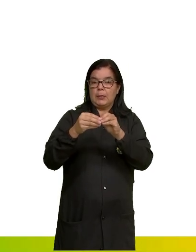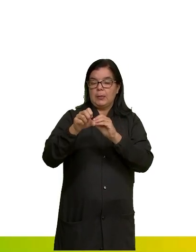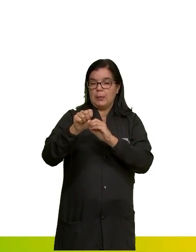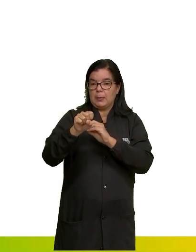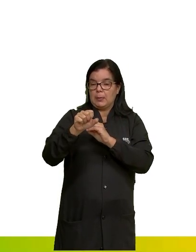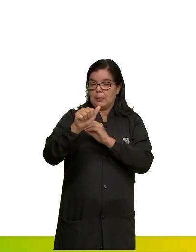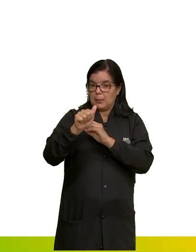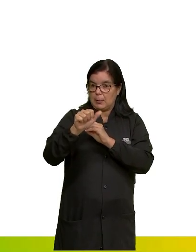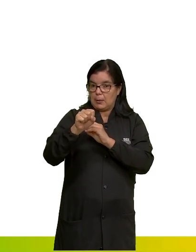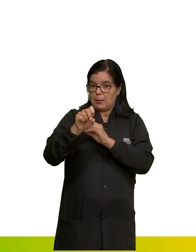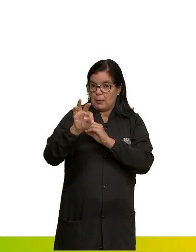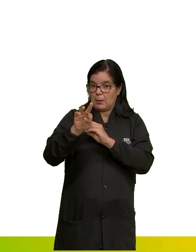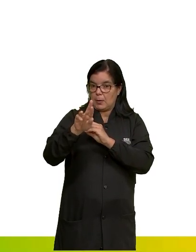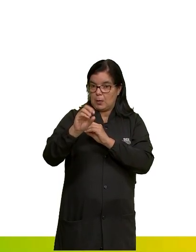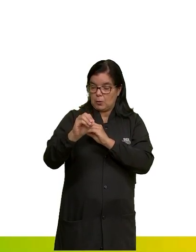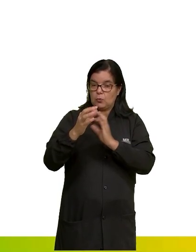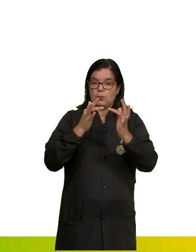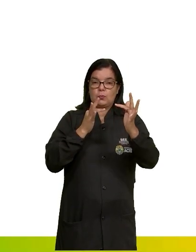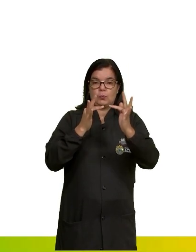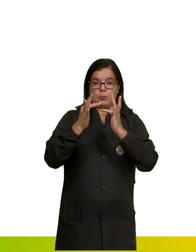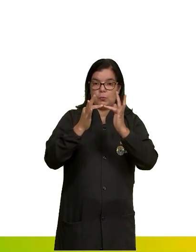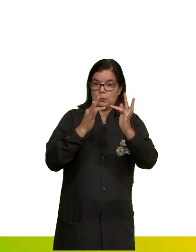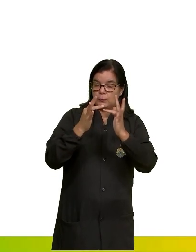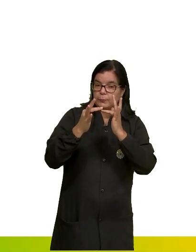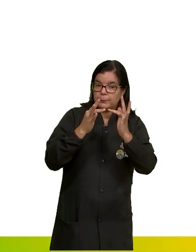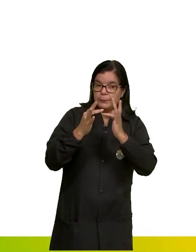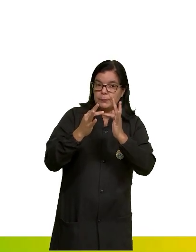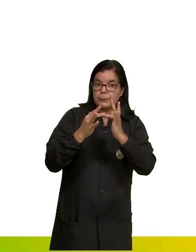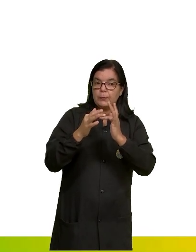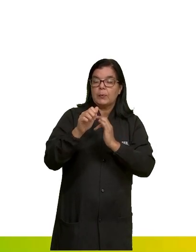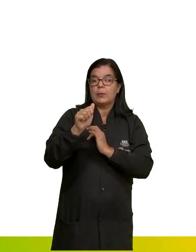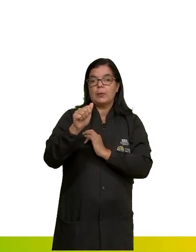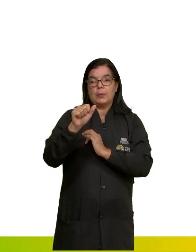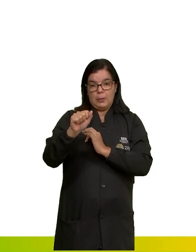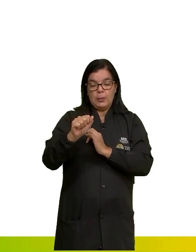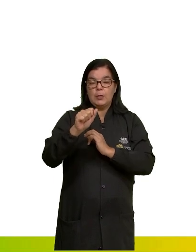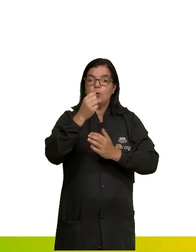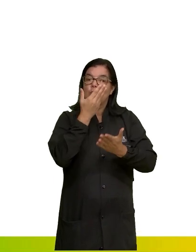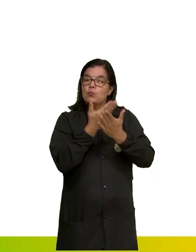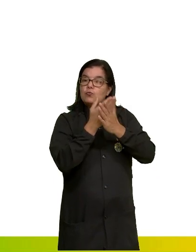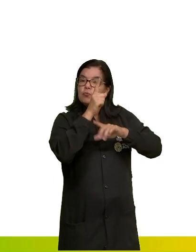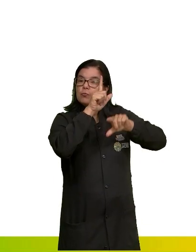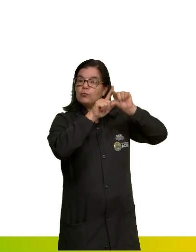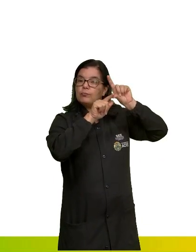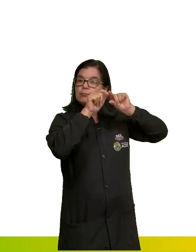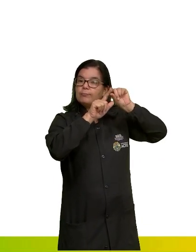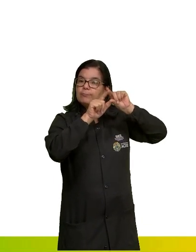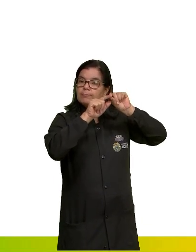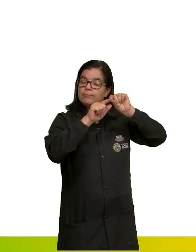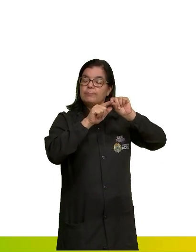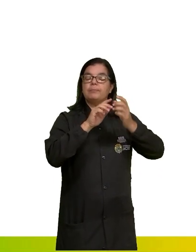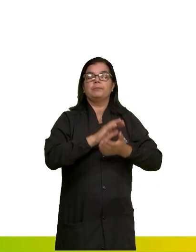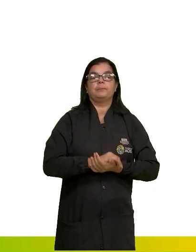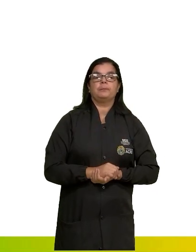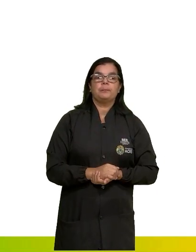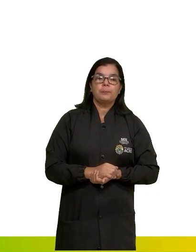vai incorporar a astrofísica e a astronomia no seu trabalho.